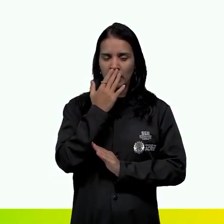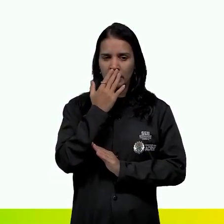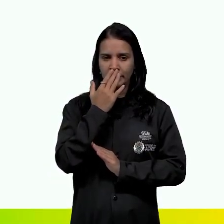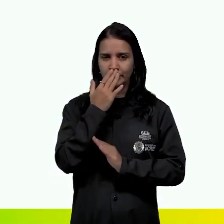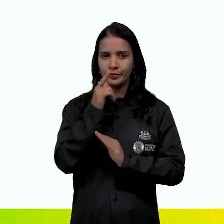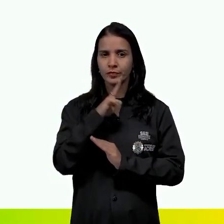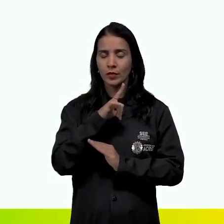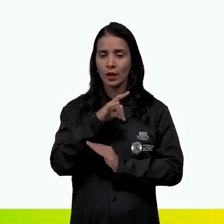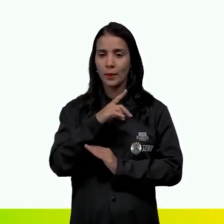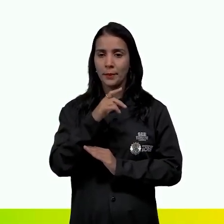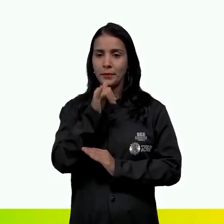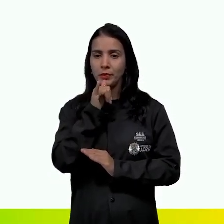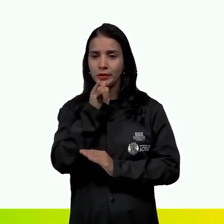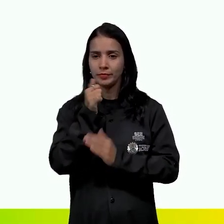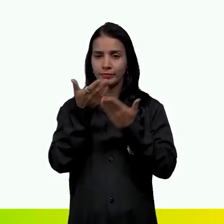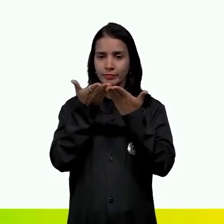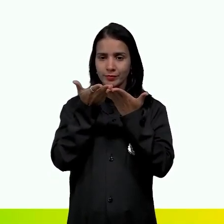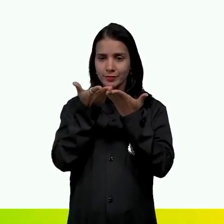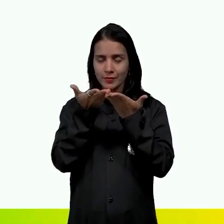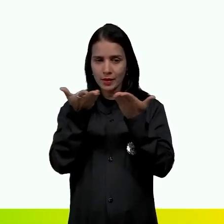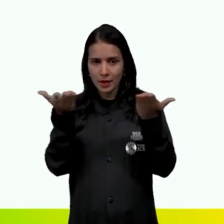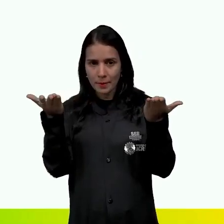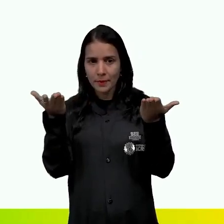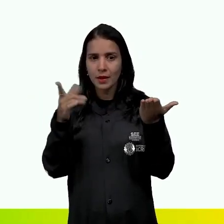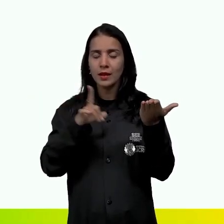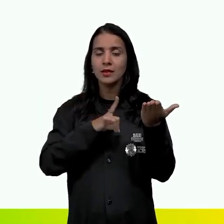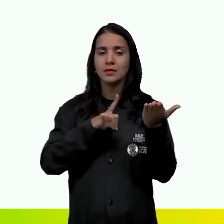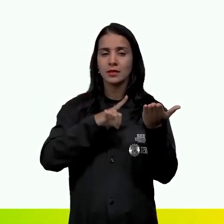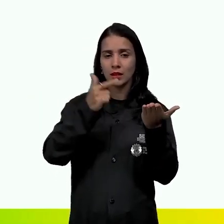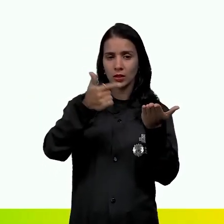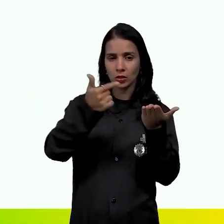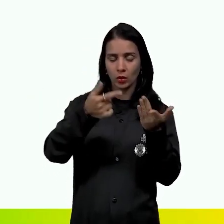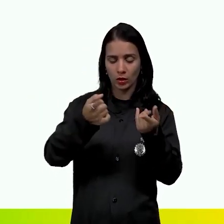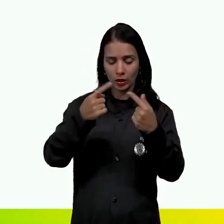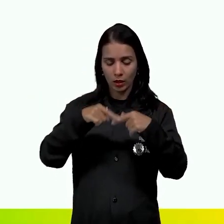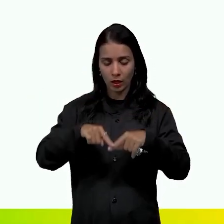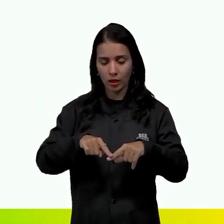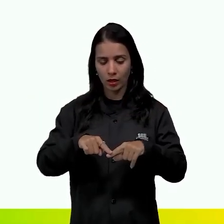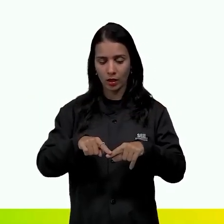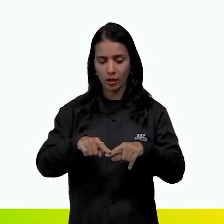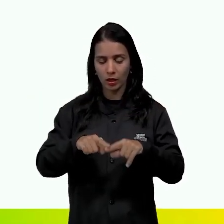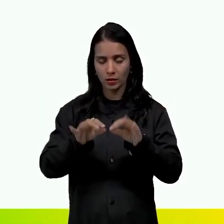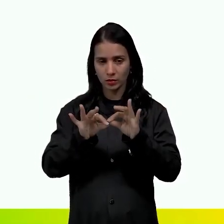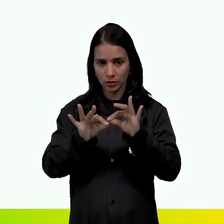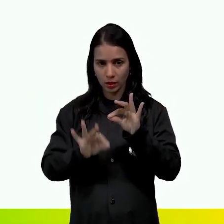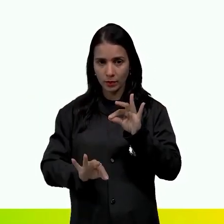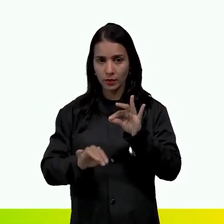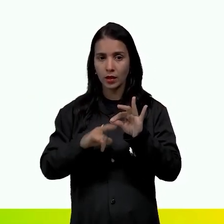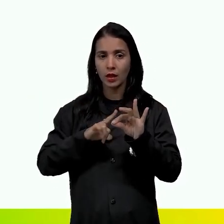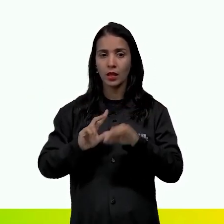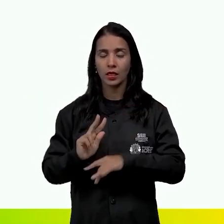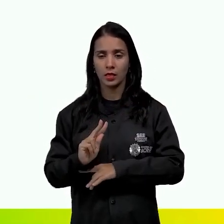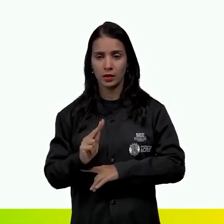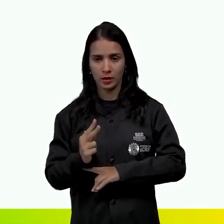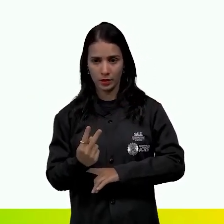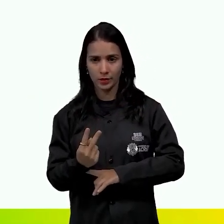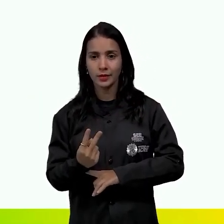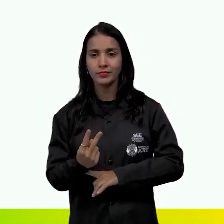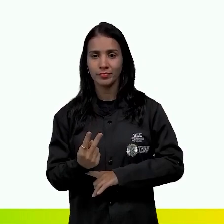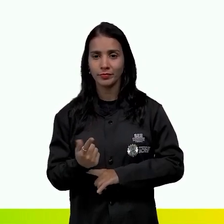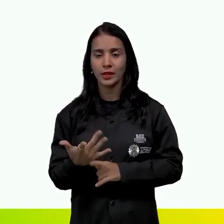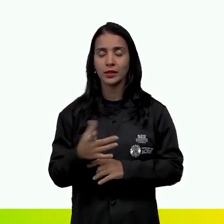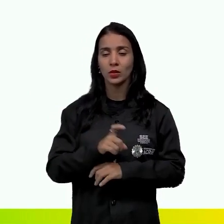2, assim como o lado L da pirâmide menor está para a sua altura, H. Se eu fizer isso, x